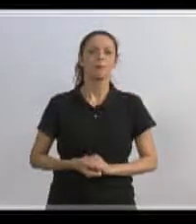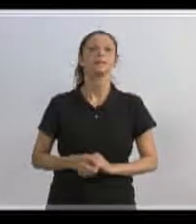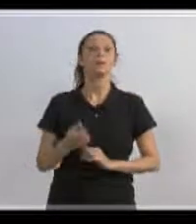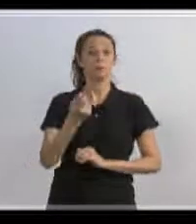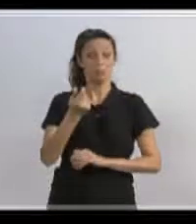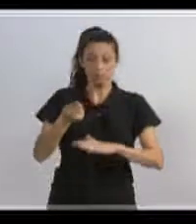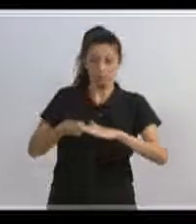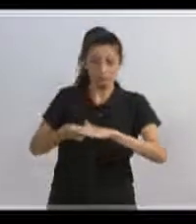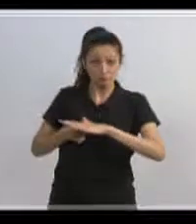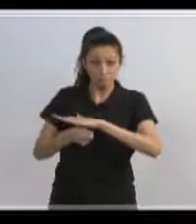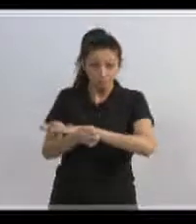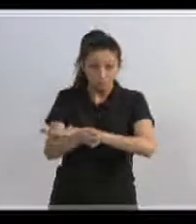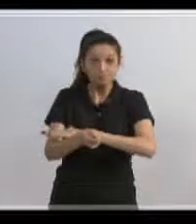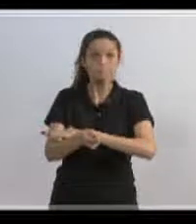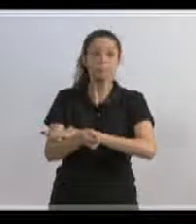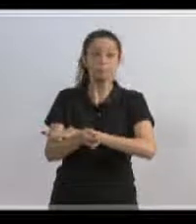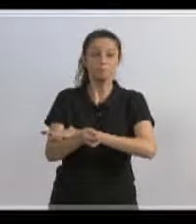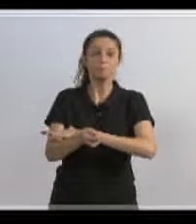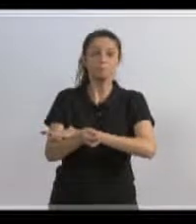estão sendo investidos ainda